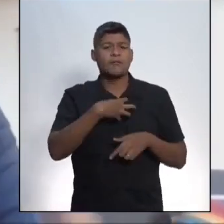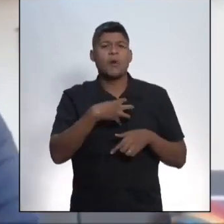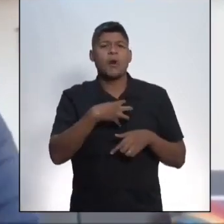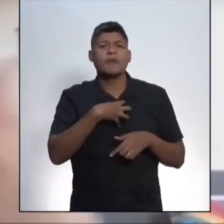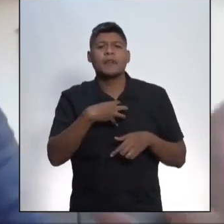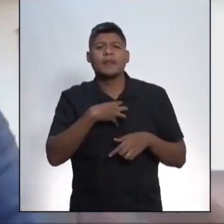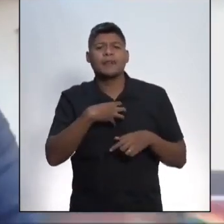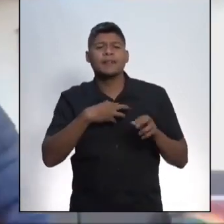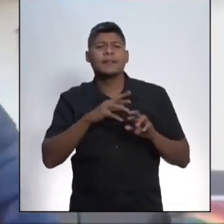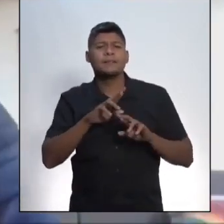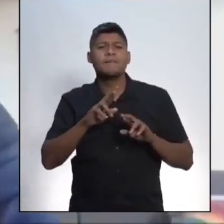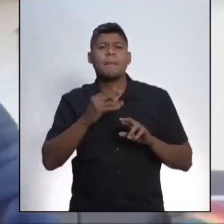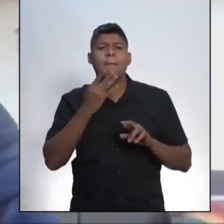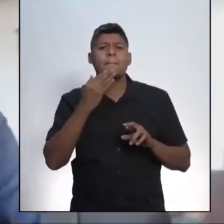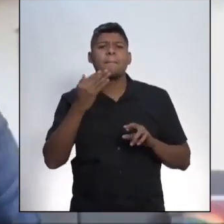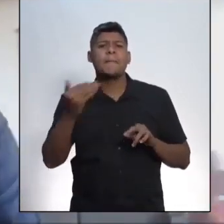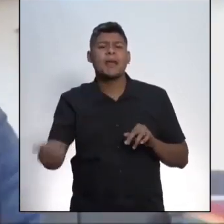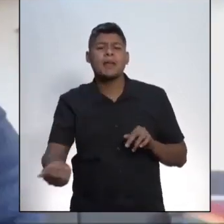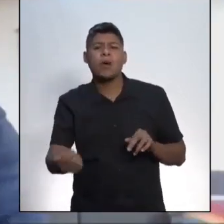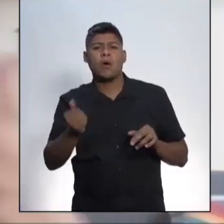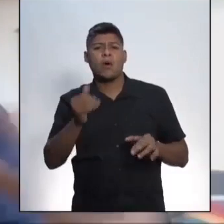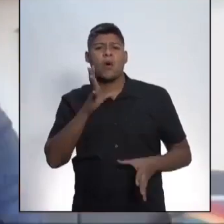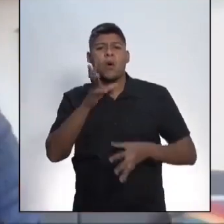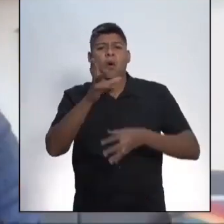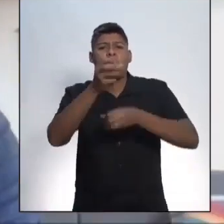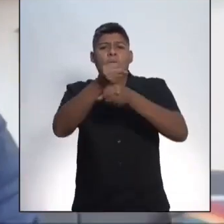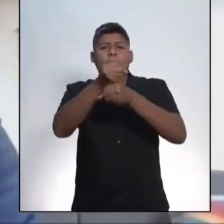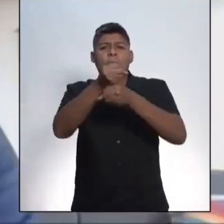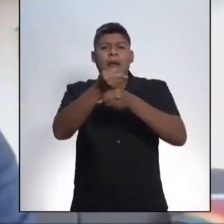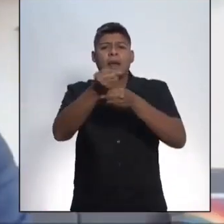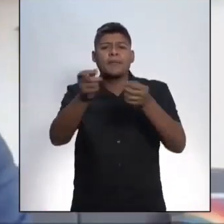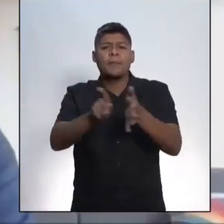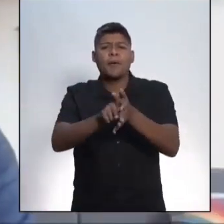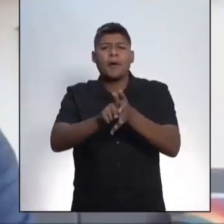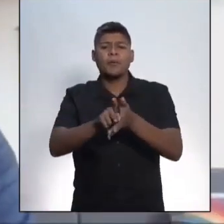maneira melhor, mais completa, mais complexa no mundo